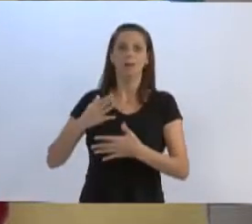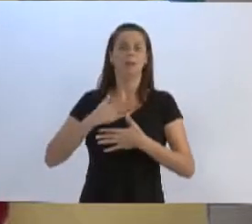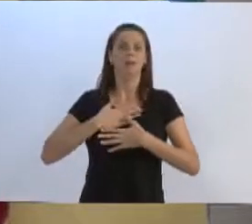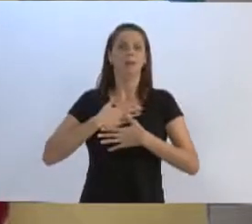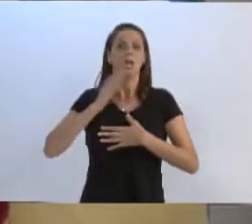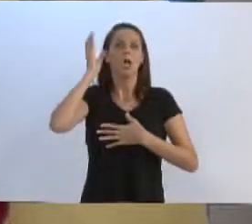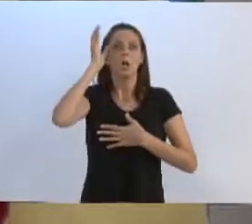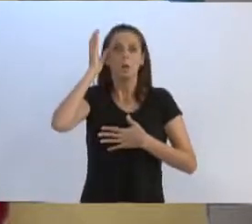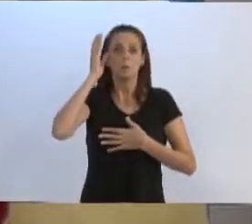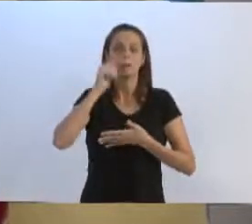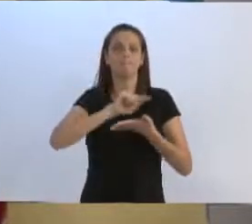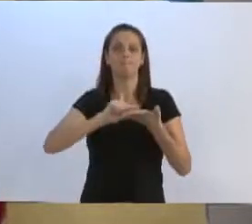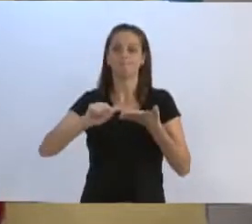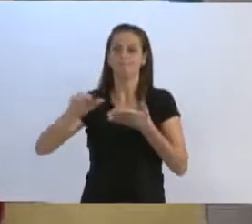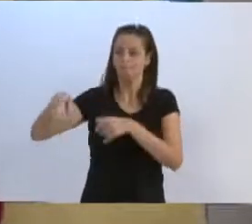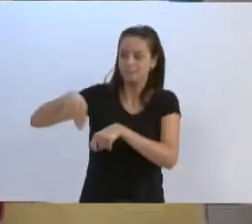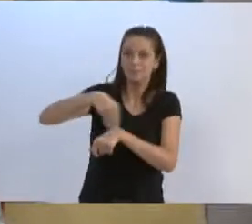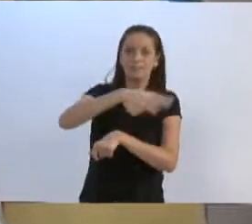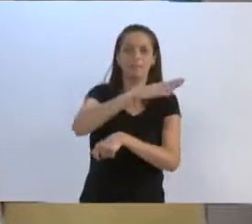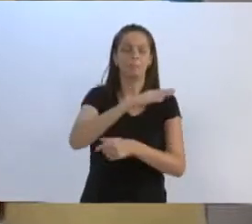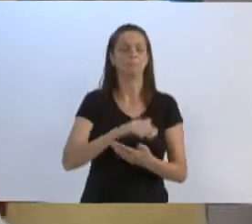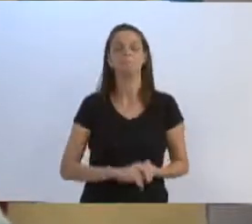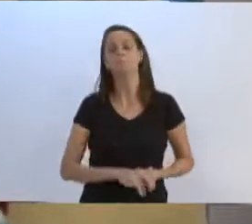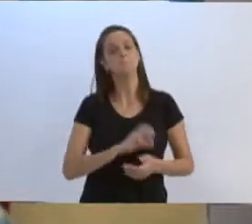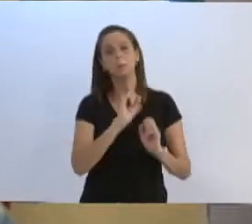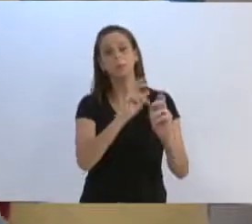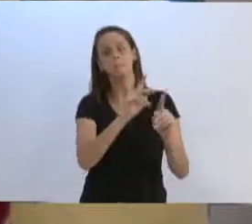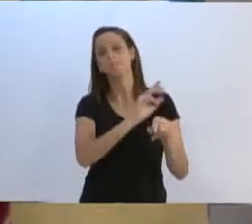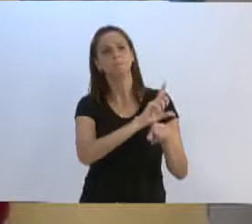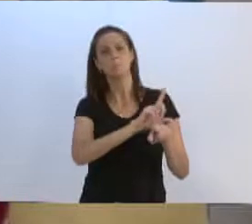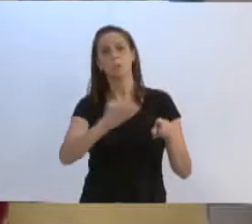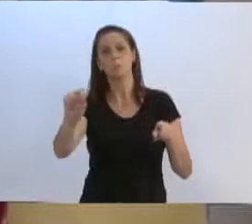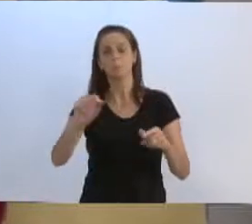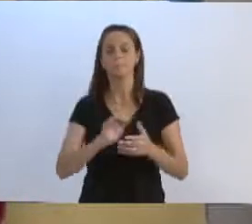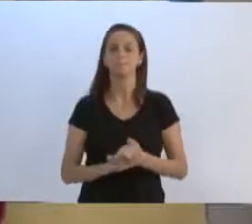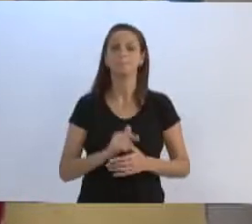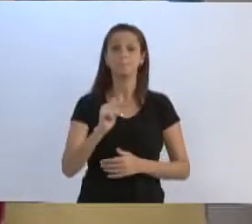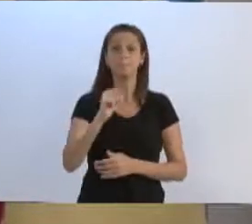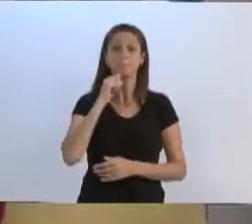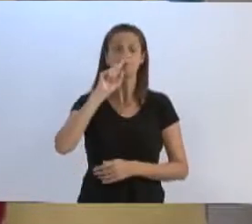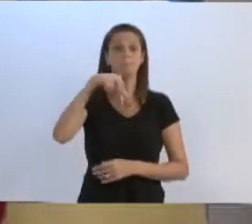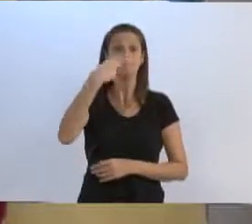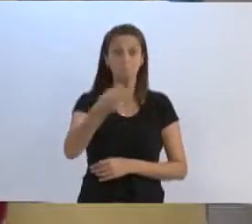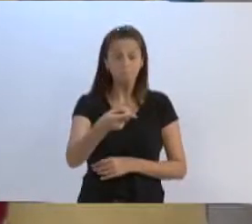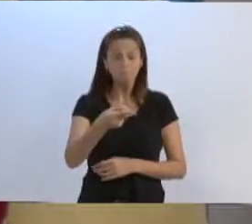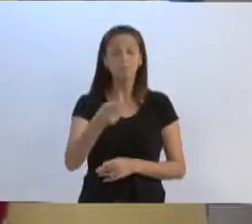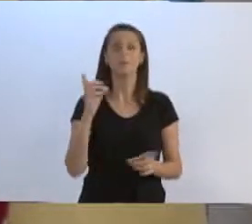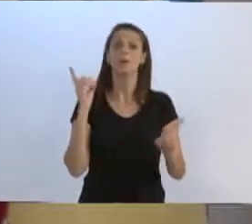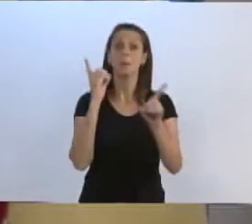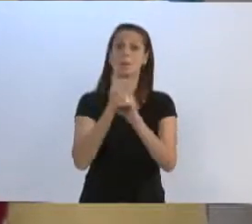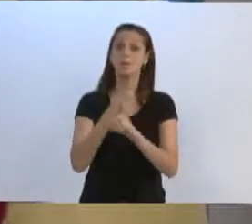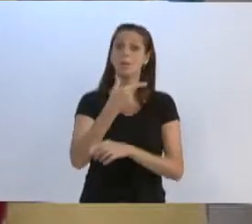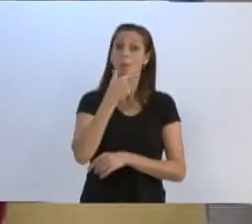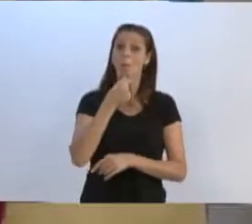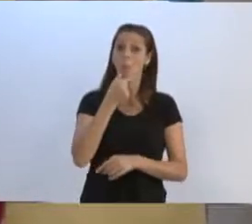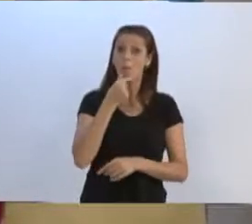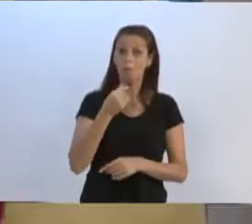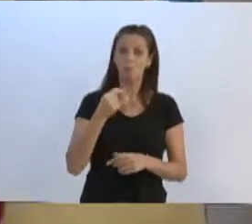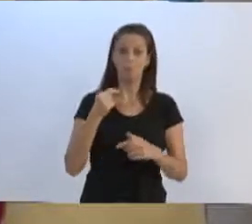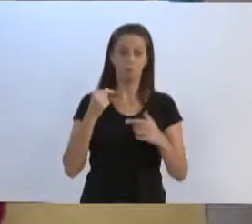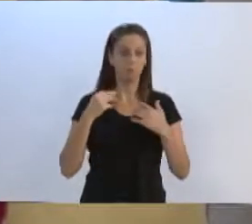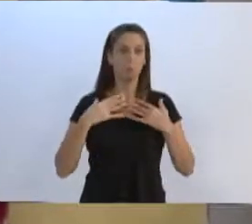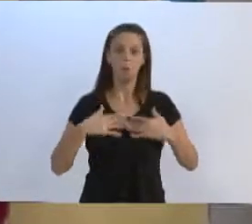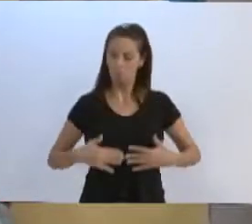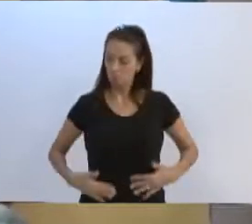minha parte e fui embora. Dentro de uma semana, o cidadão voltou. Já veio todo limpinho, todo cheirosinho, entrou no meu